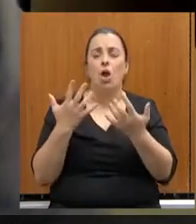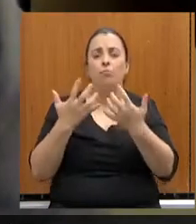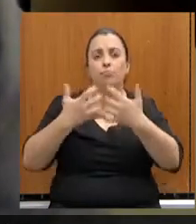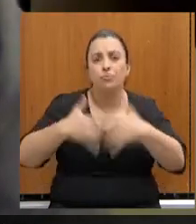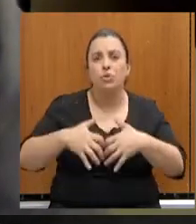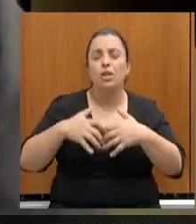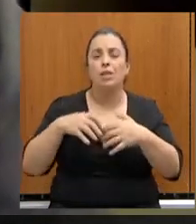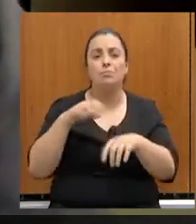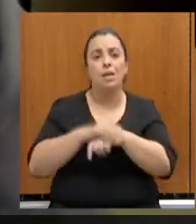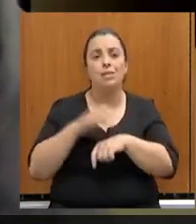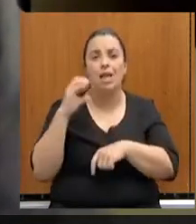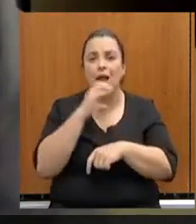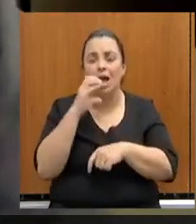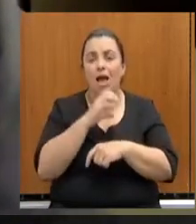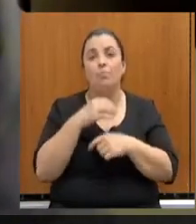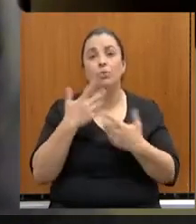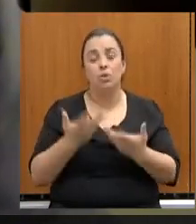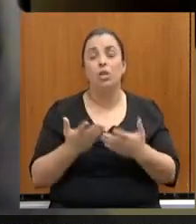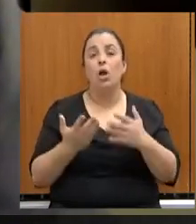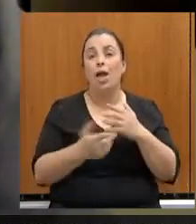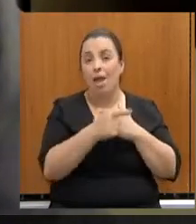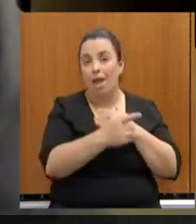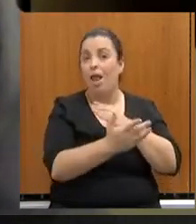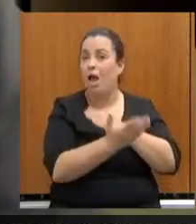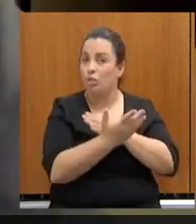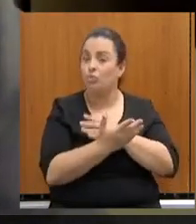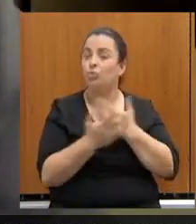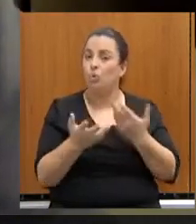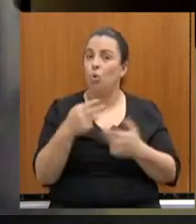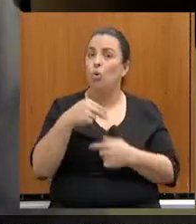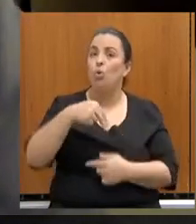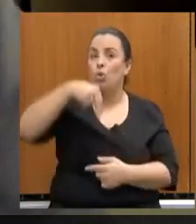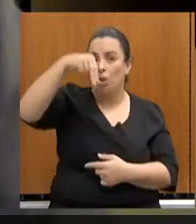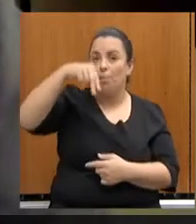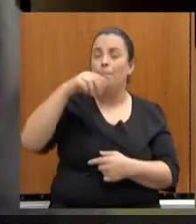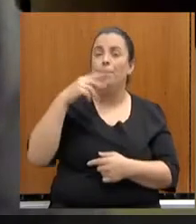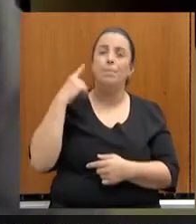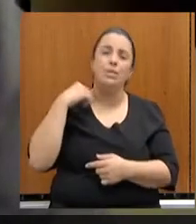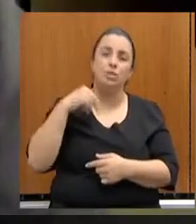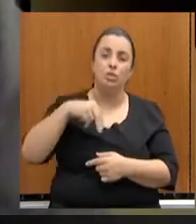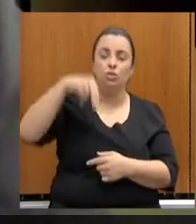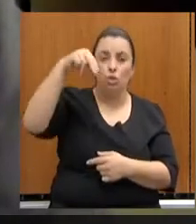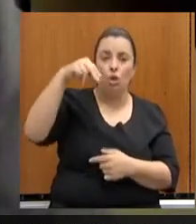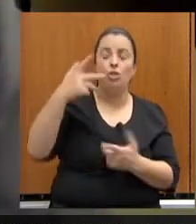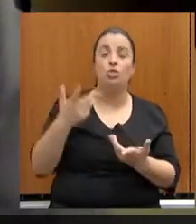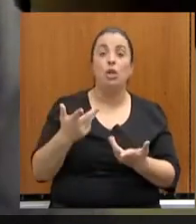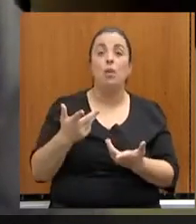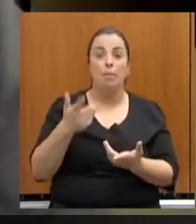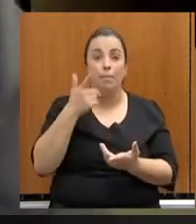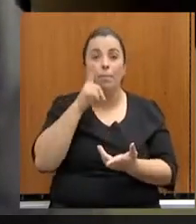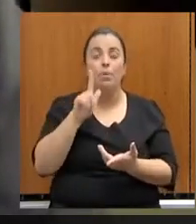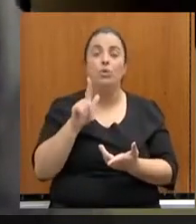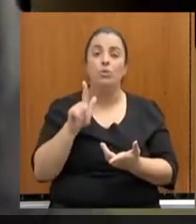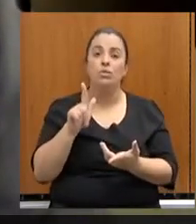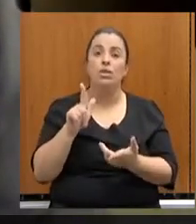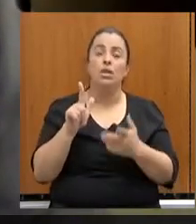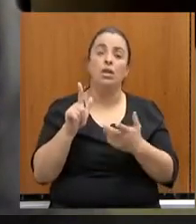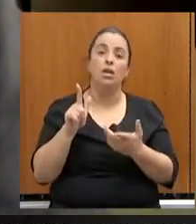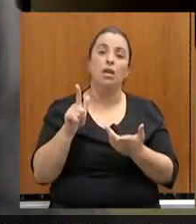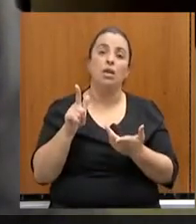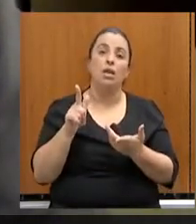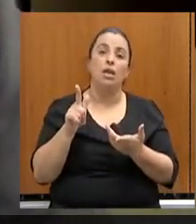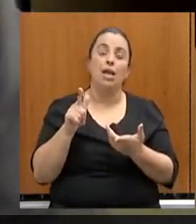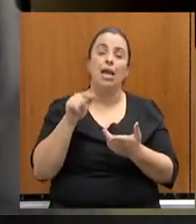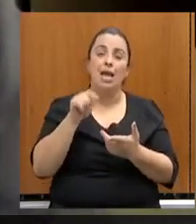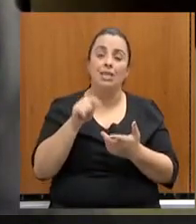realmente ajudou é o norte de Minas através da suplan para que despe é oportunidade